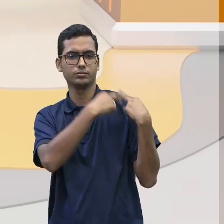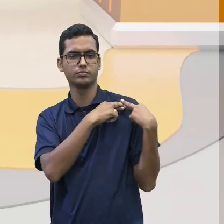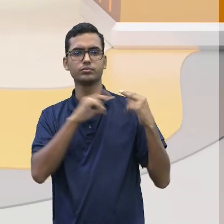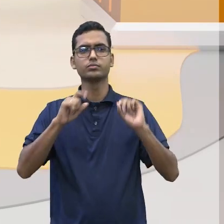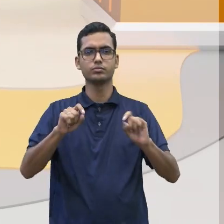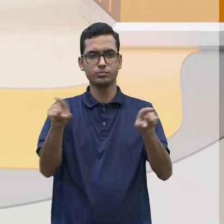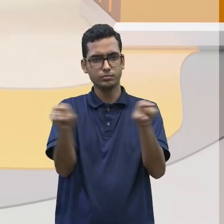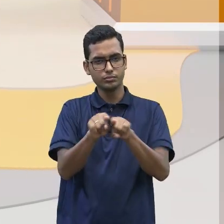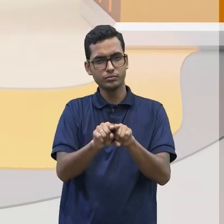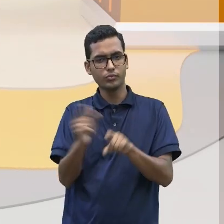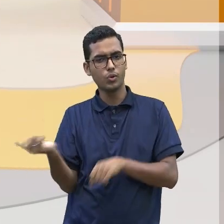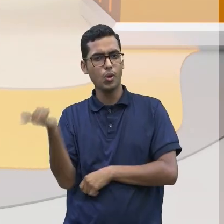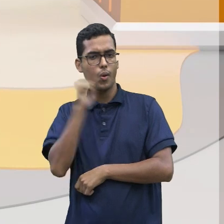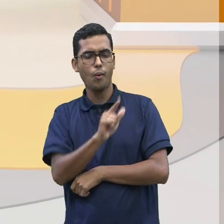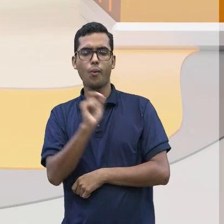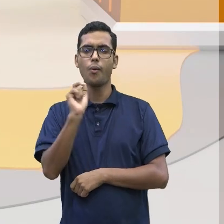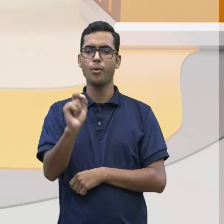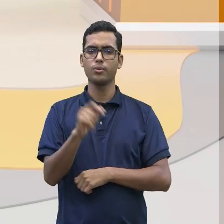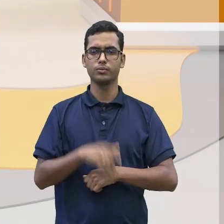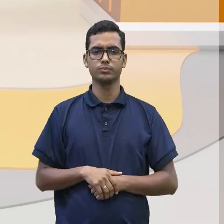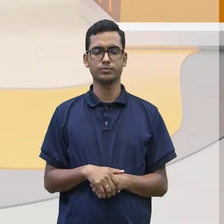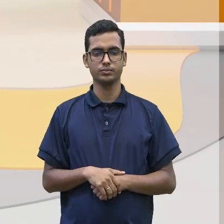também